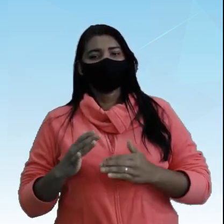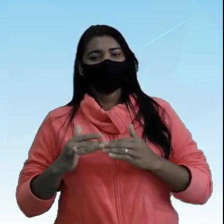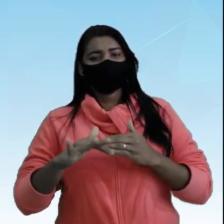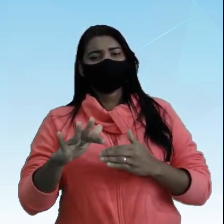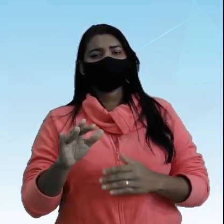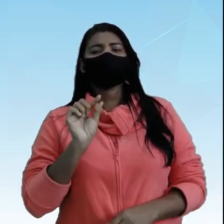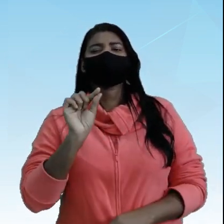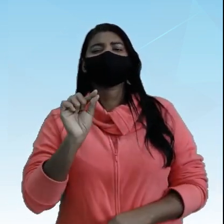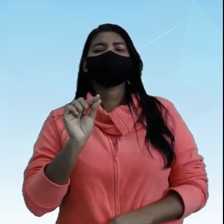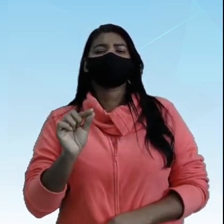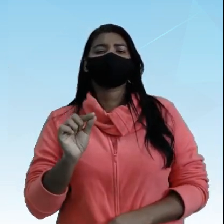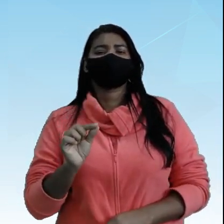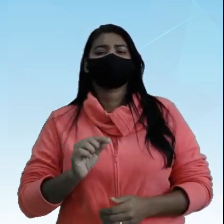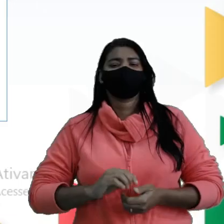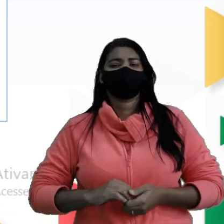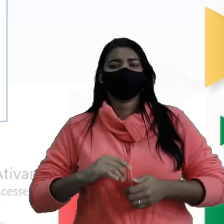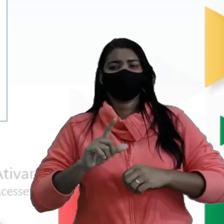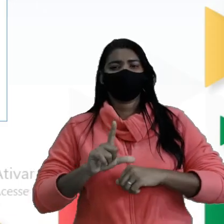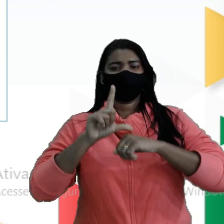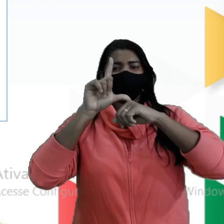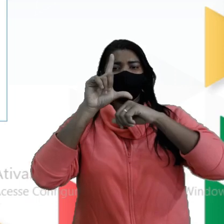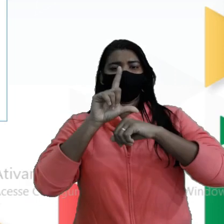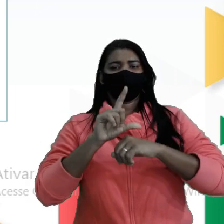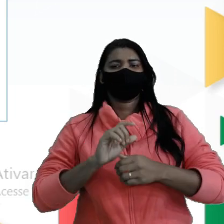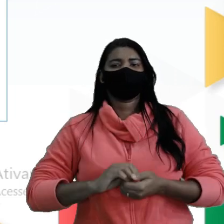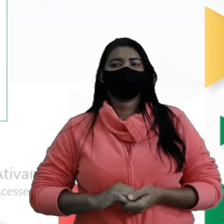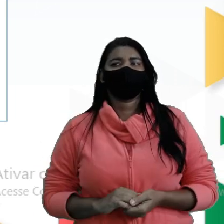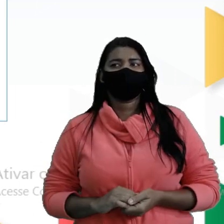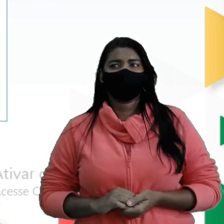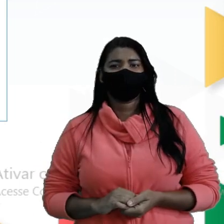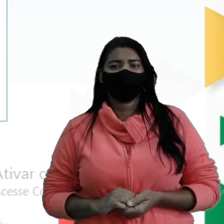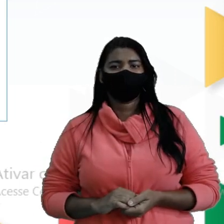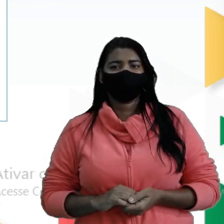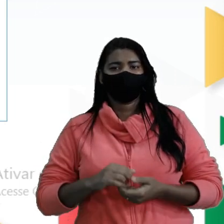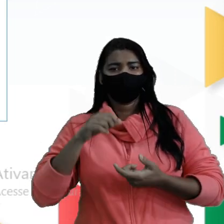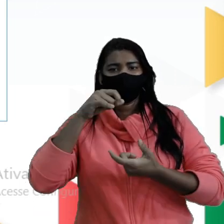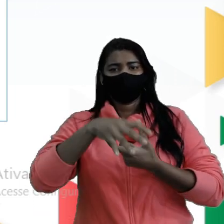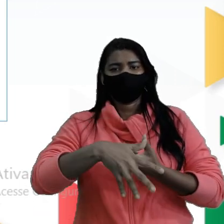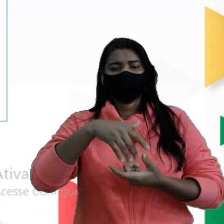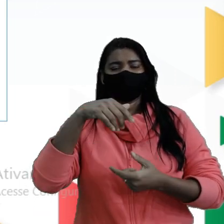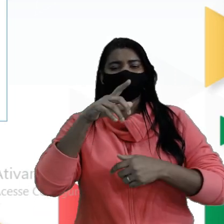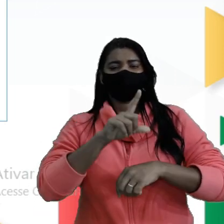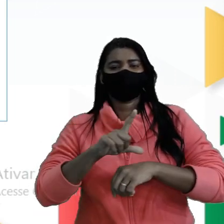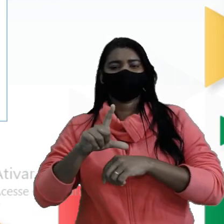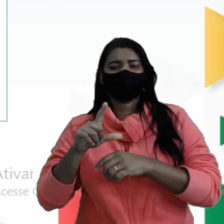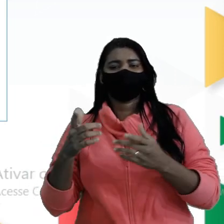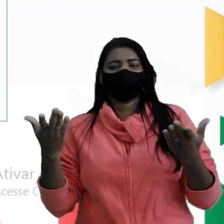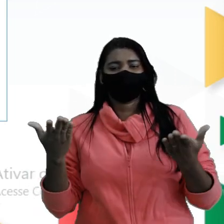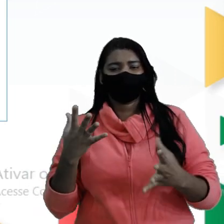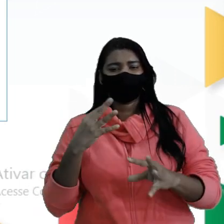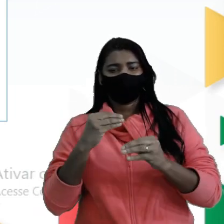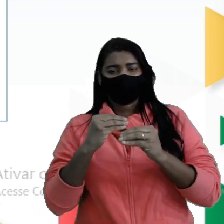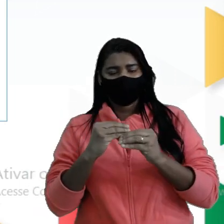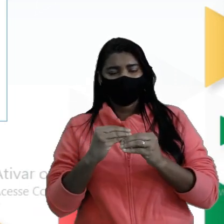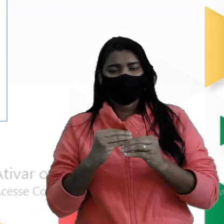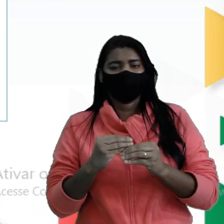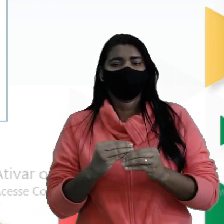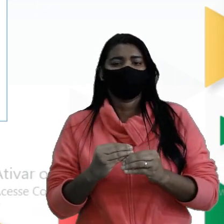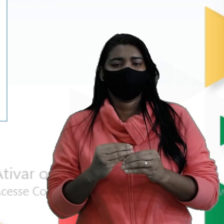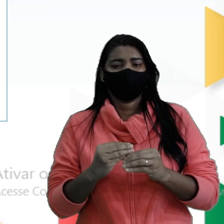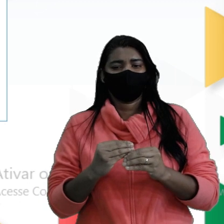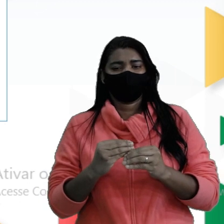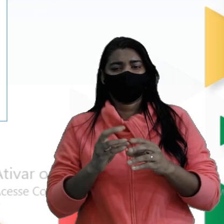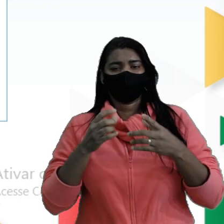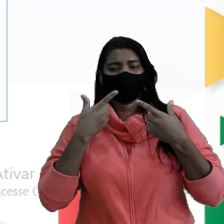Mas o que é o léxico? Acompanhe comigo. Léxico é um conjunto de palavras existentes em um determinado